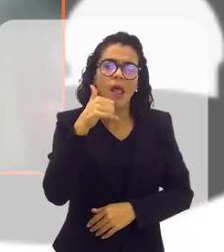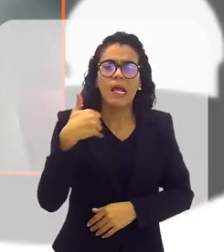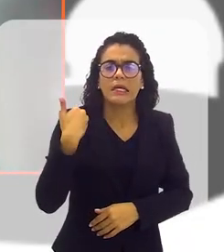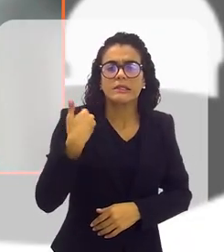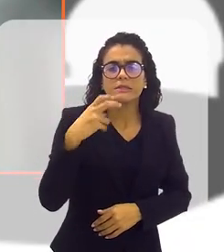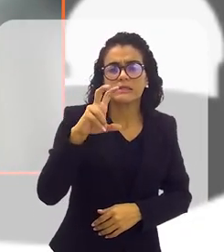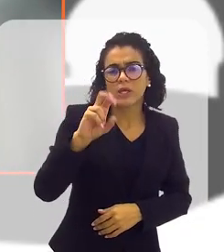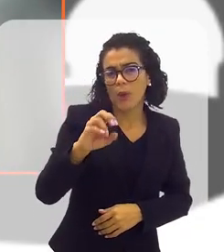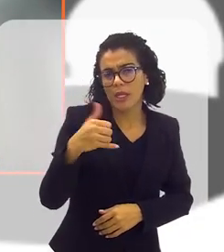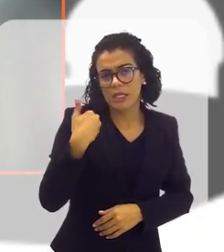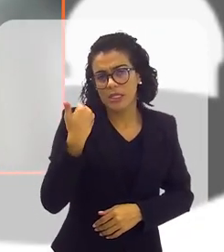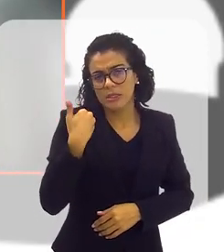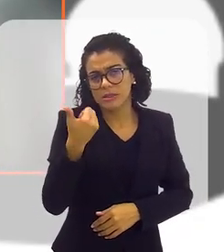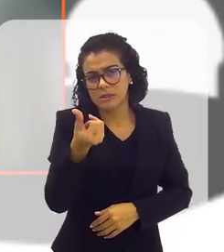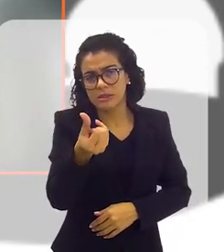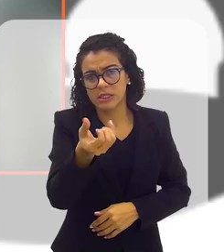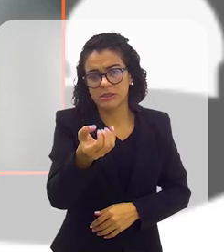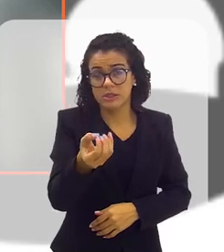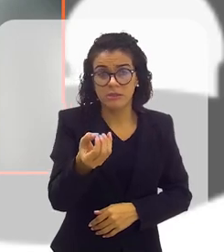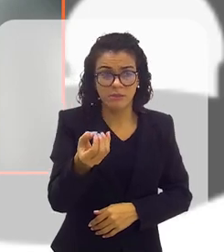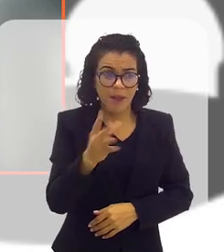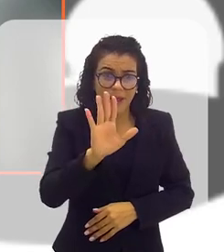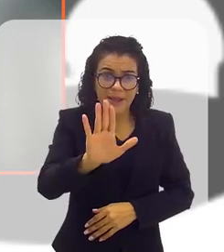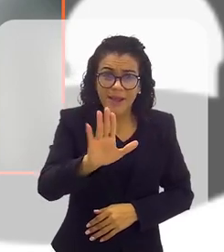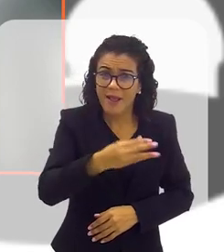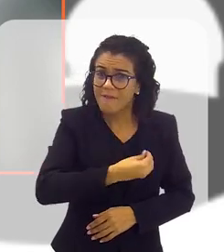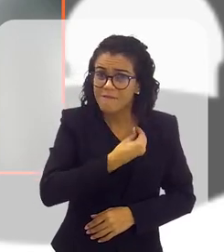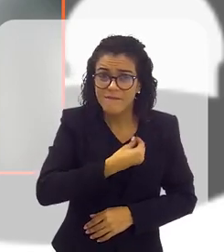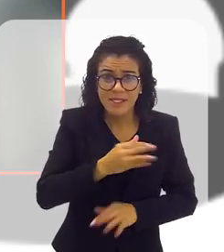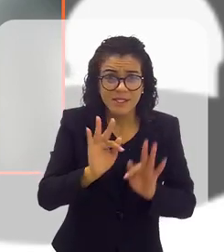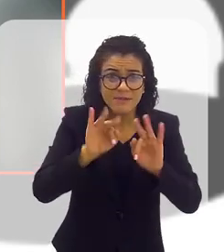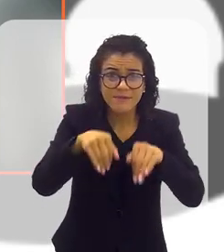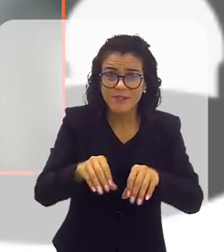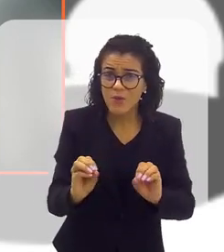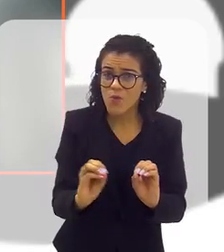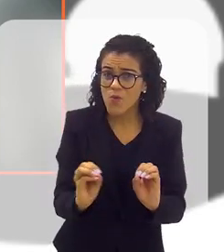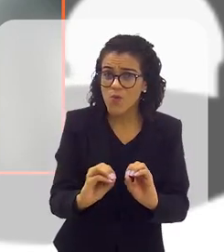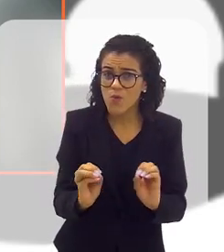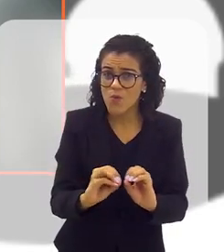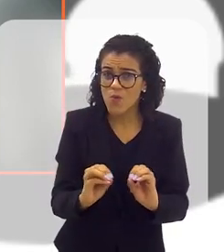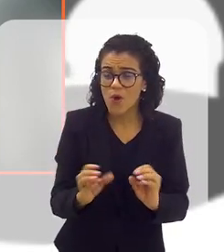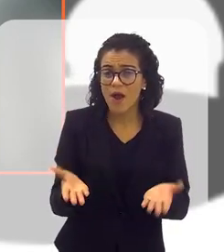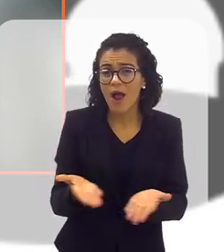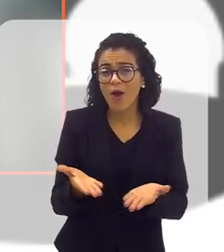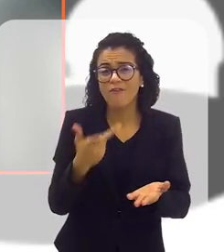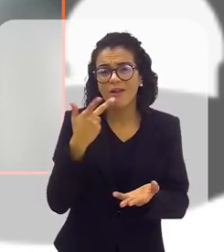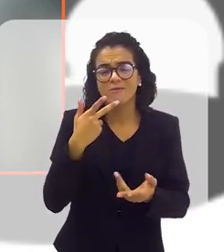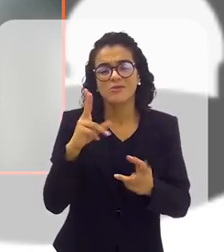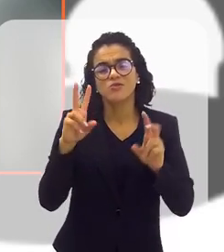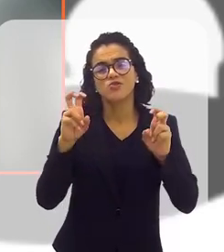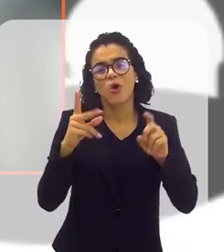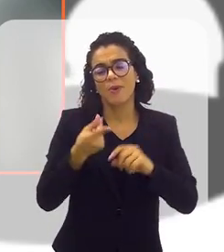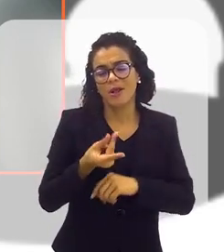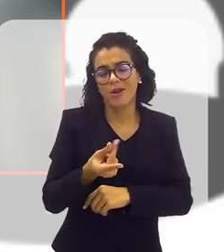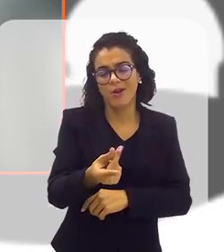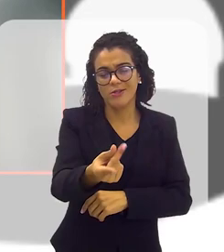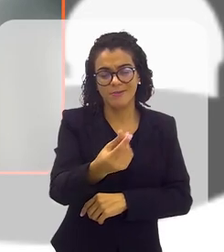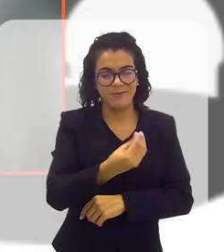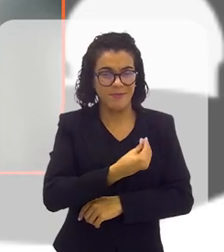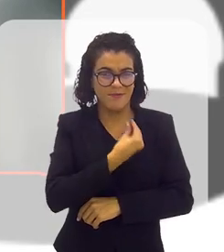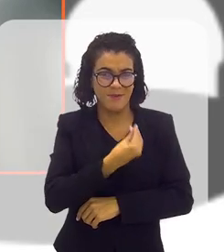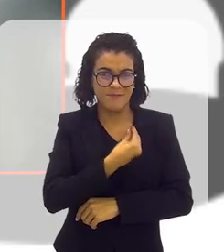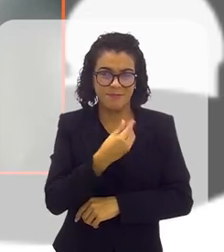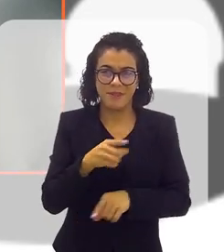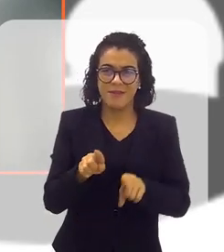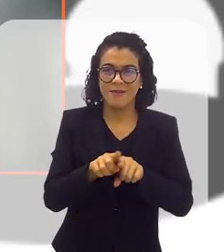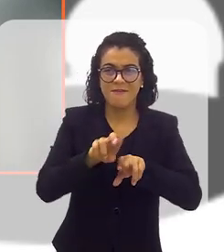mulher de 50, 60 50. anos. Minha vida não acabou. Nós fizemos um evento agora sobre longevidade com a Silvia